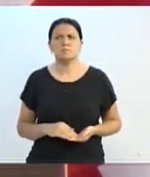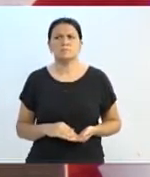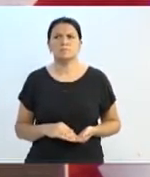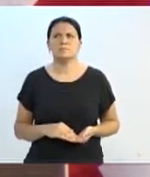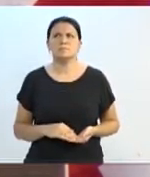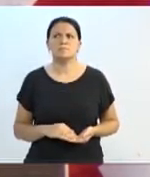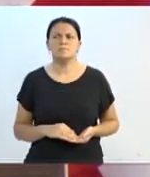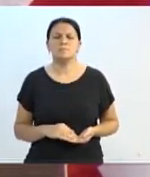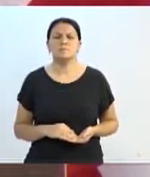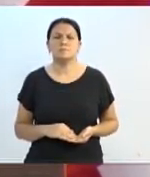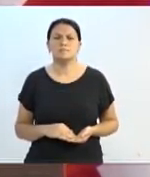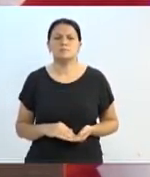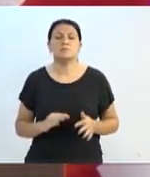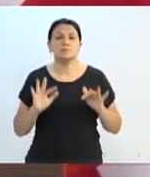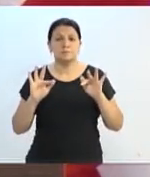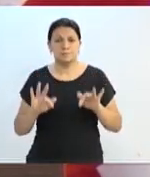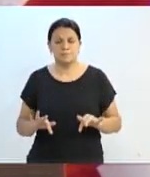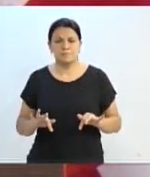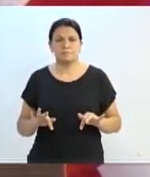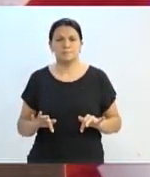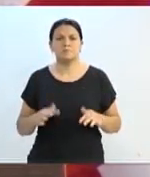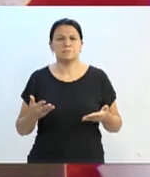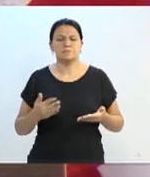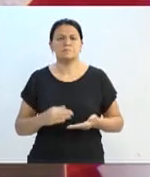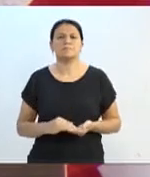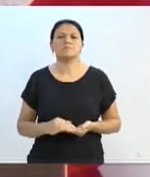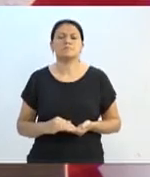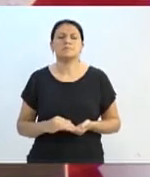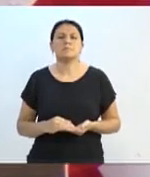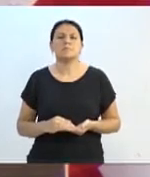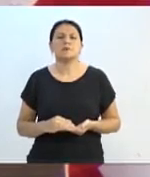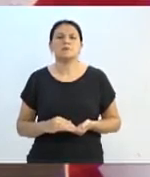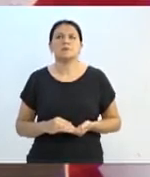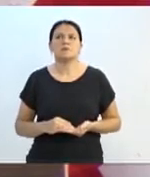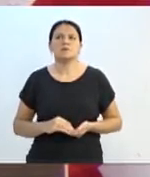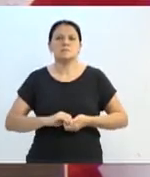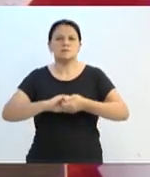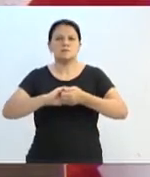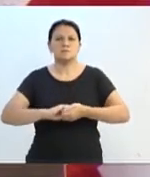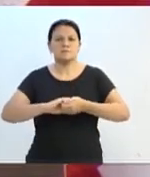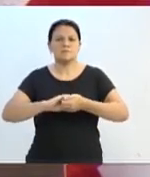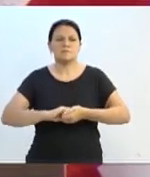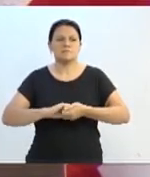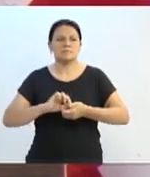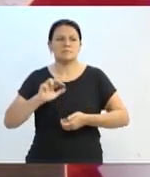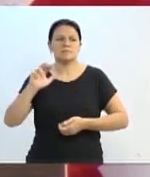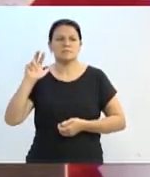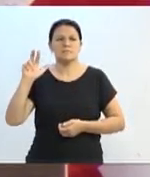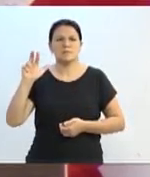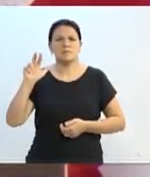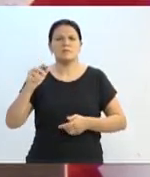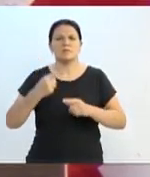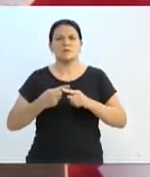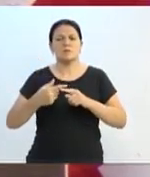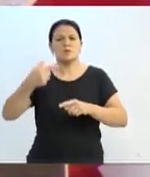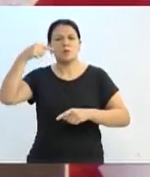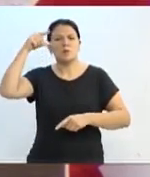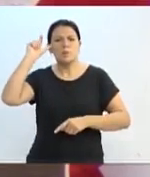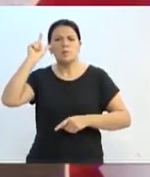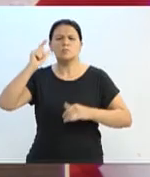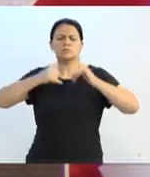agora, para finalizar, quero fazer uma saudação aqui ao nosso companheiro Lula, pela humildade que se colocou ontem